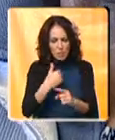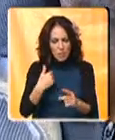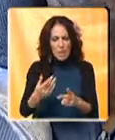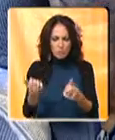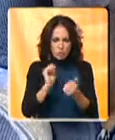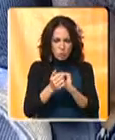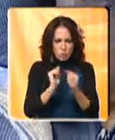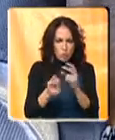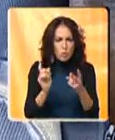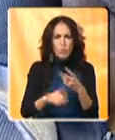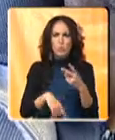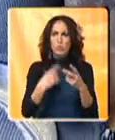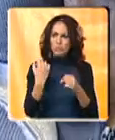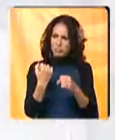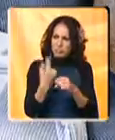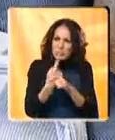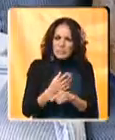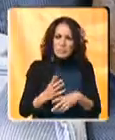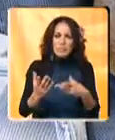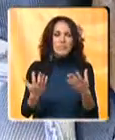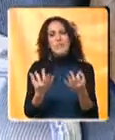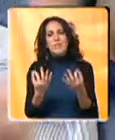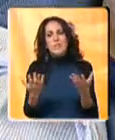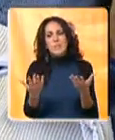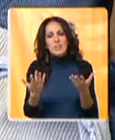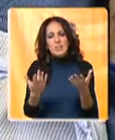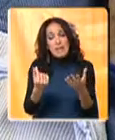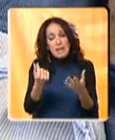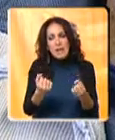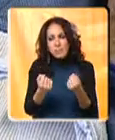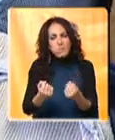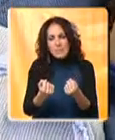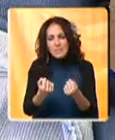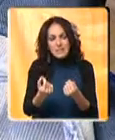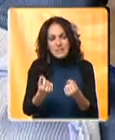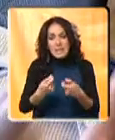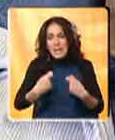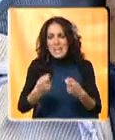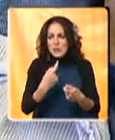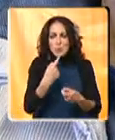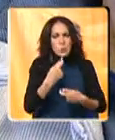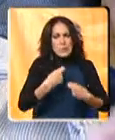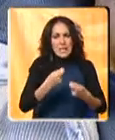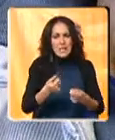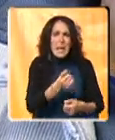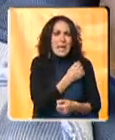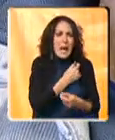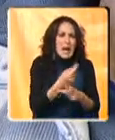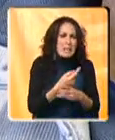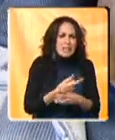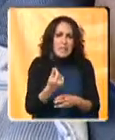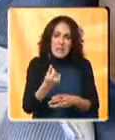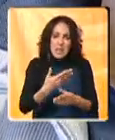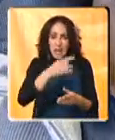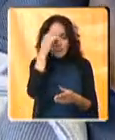de desporto, de ação, com o dinheiro que se gasta nessas coisas, com a casa, com isso tudo. É